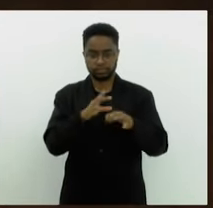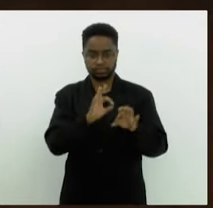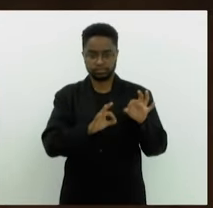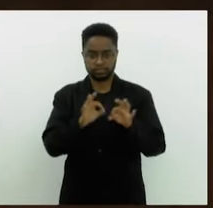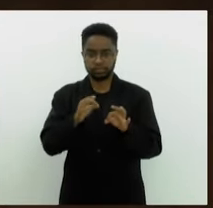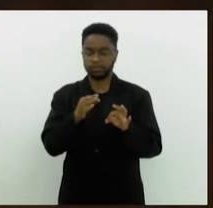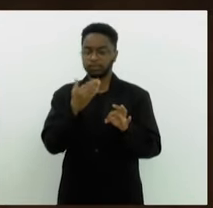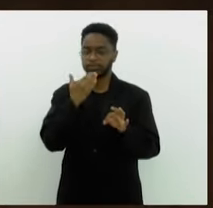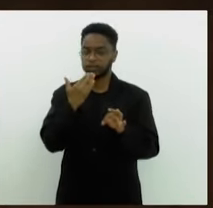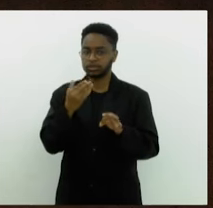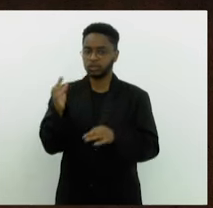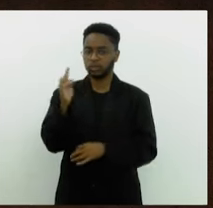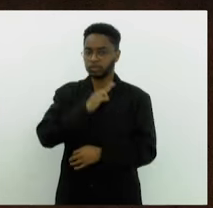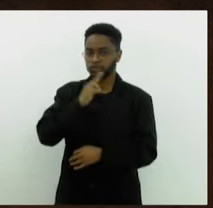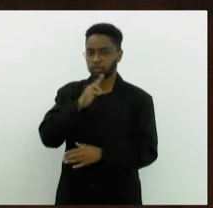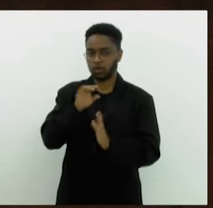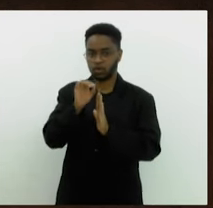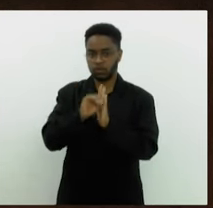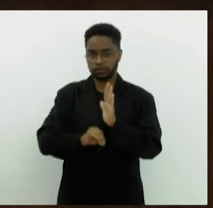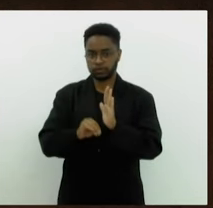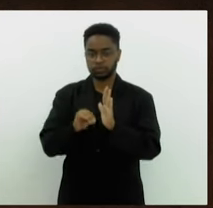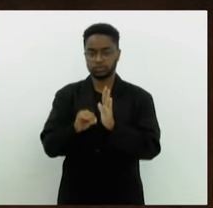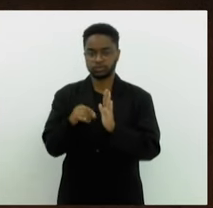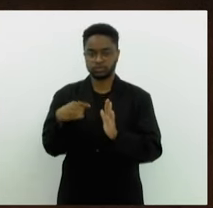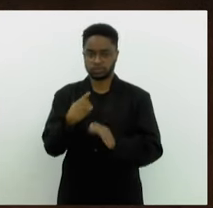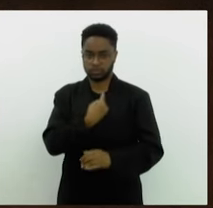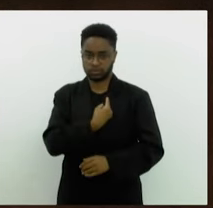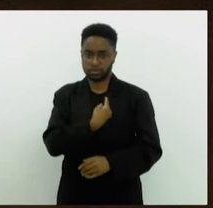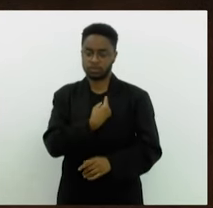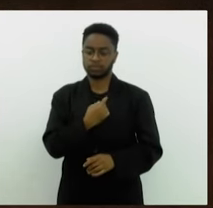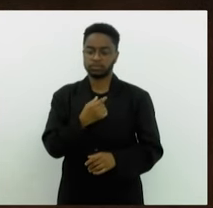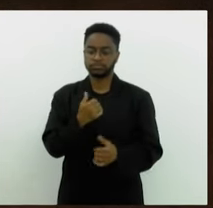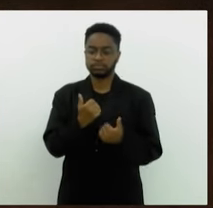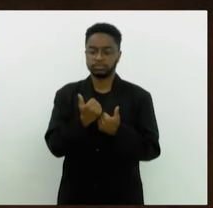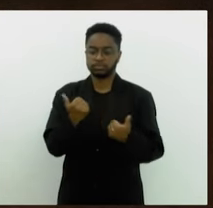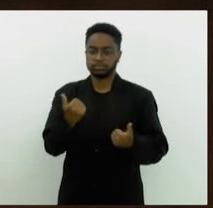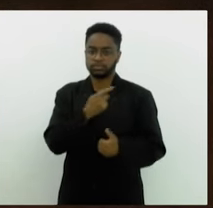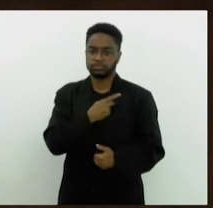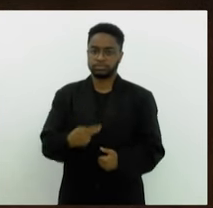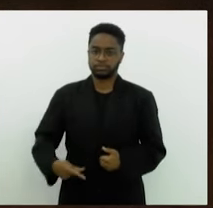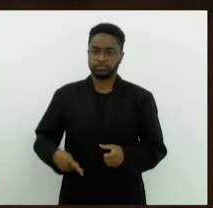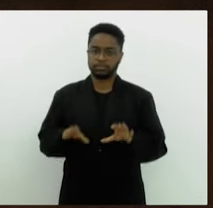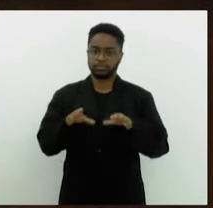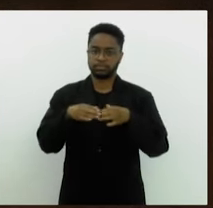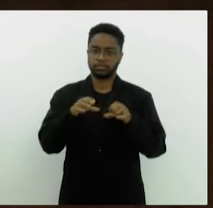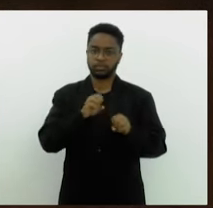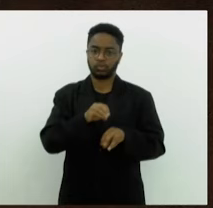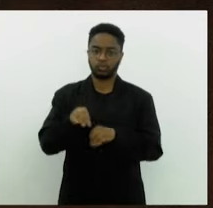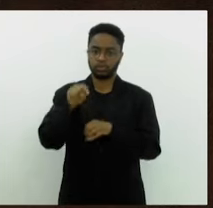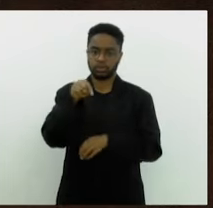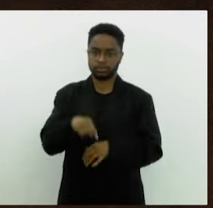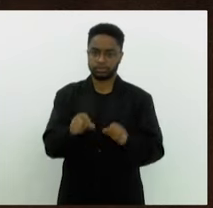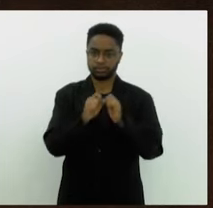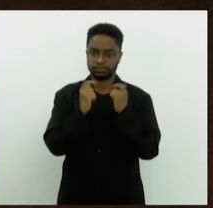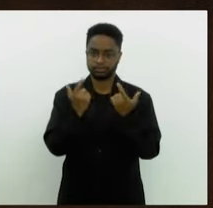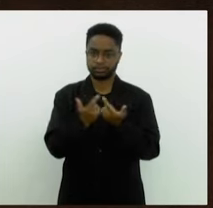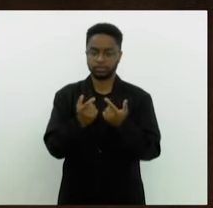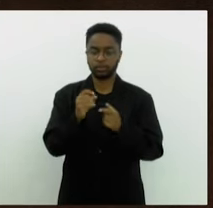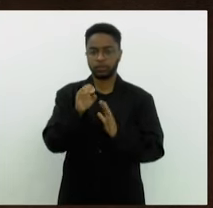pedido de urgência a um ofício do nosso mandato como vice-presidente da Comissão de Educação dessa Casa, o